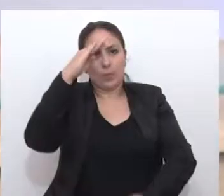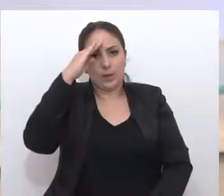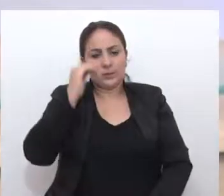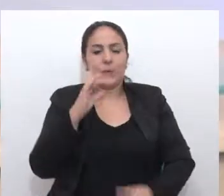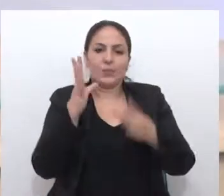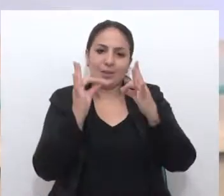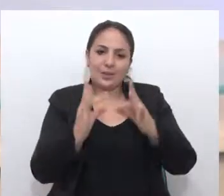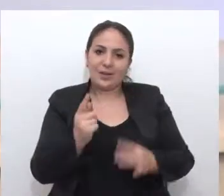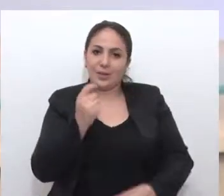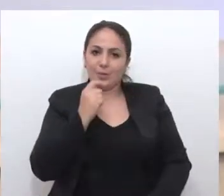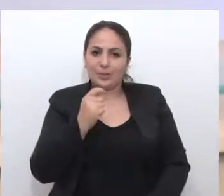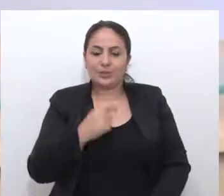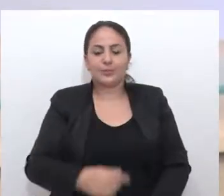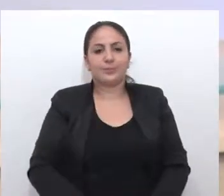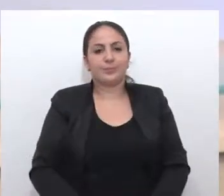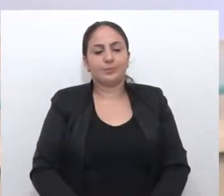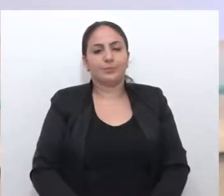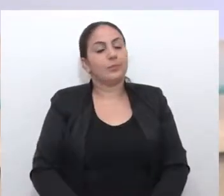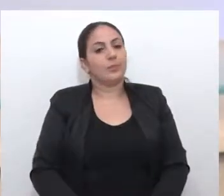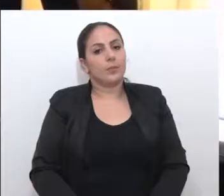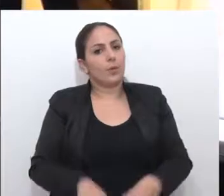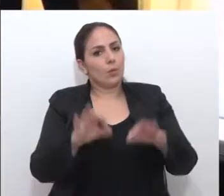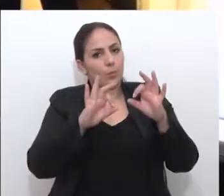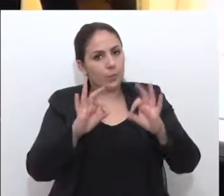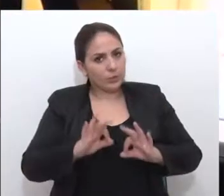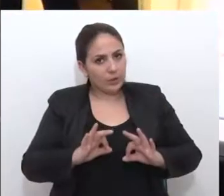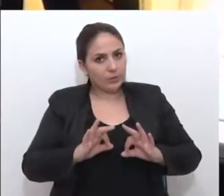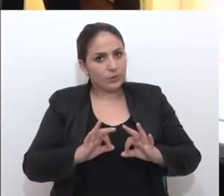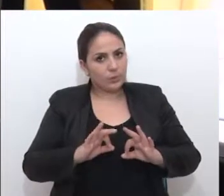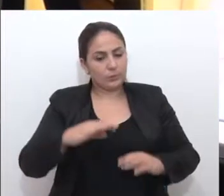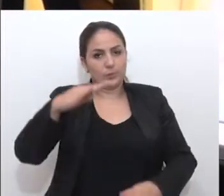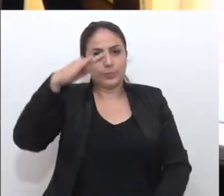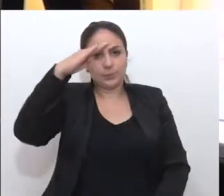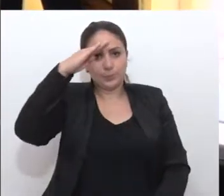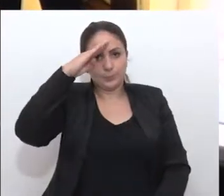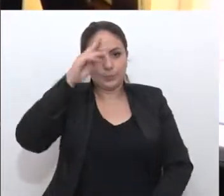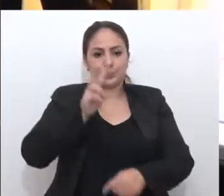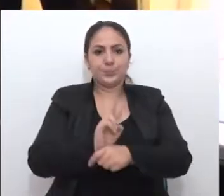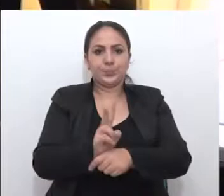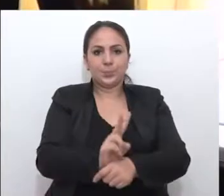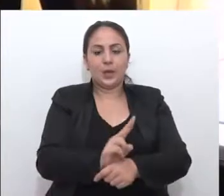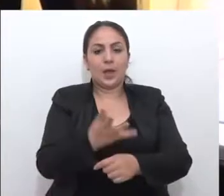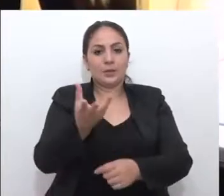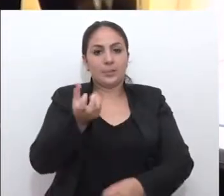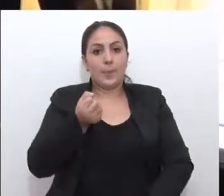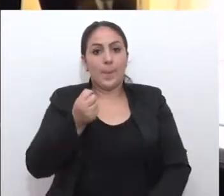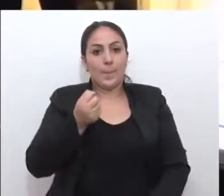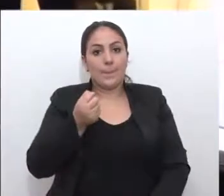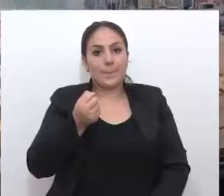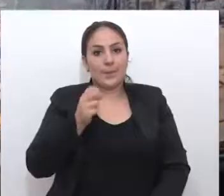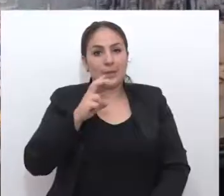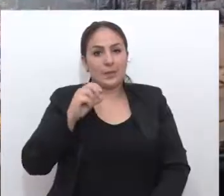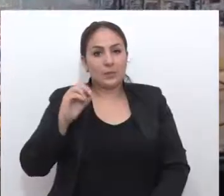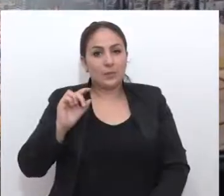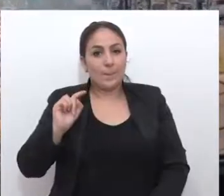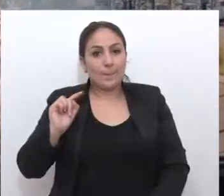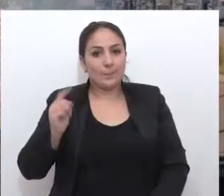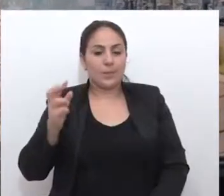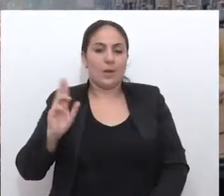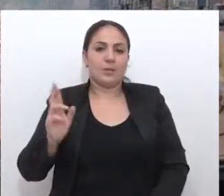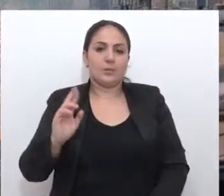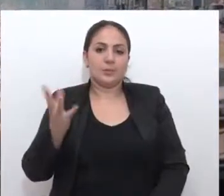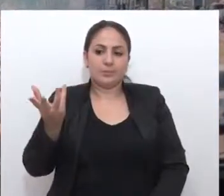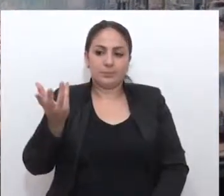monitoramento. Os detalhes na reportagem. O projeto Guardião recebeu R$500 mil para serem investidos